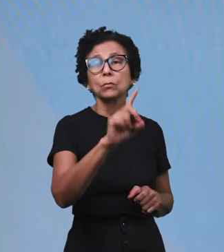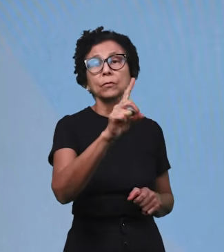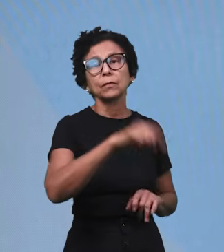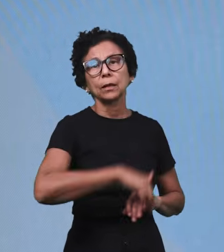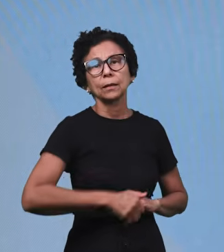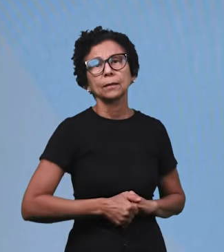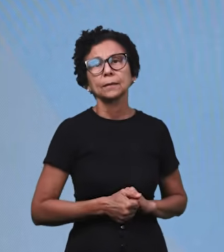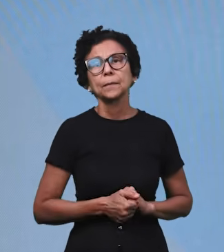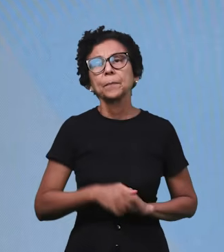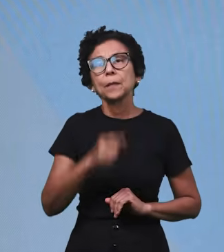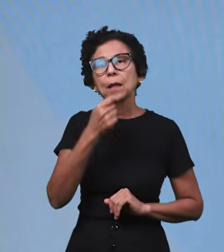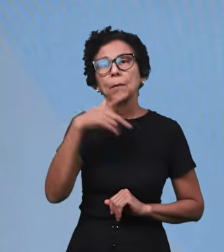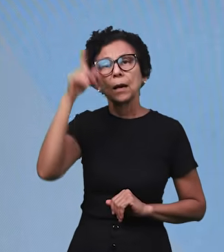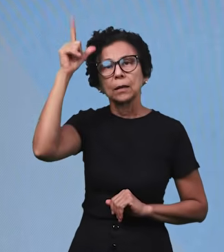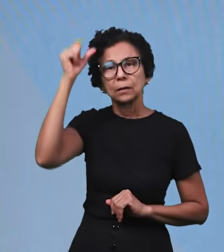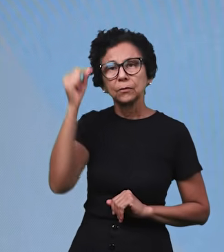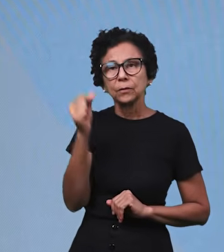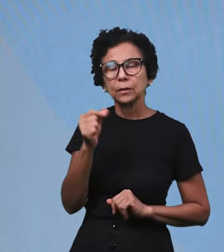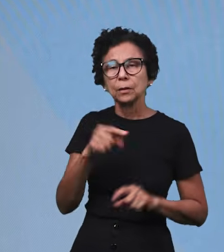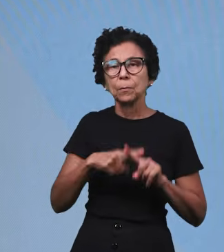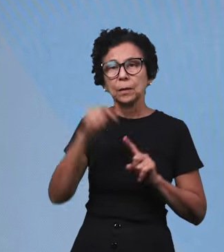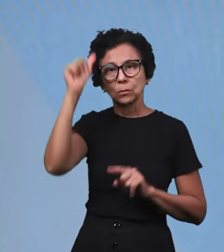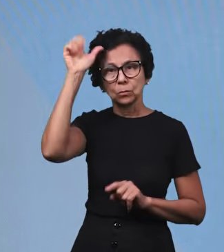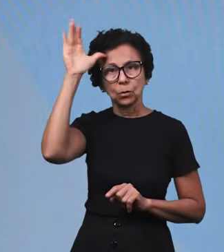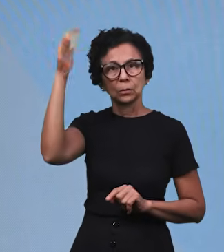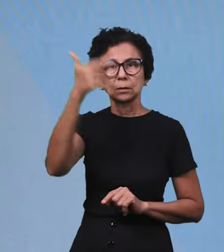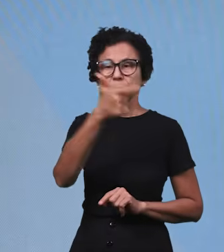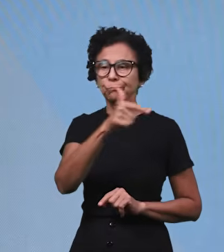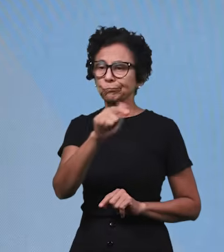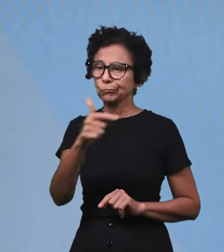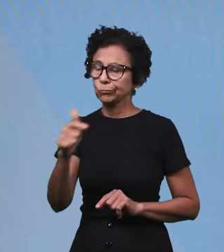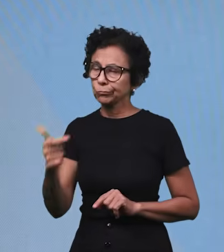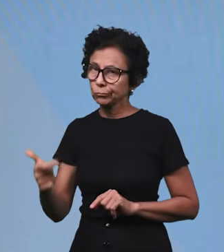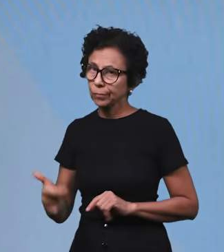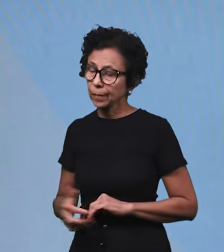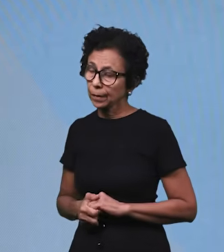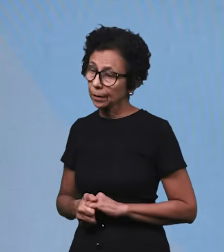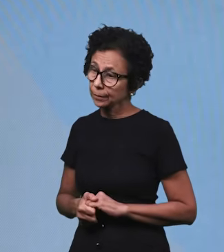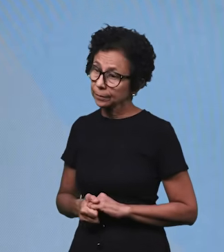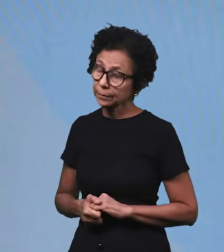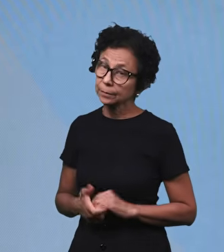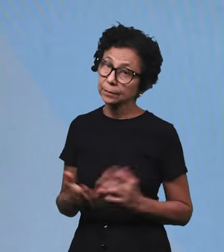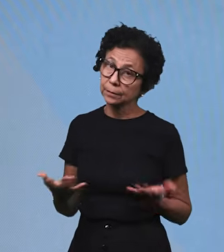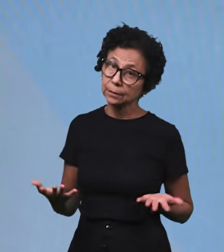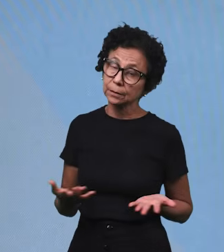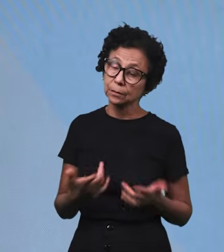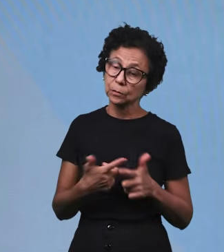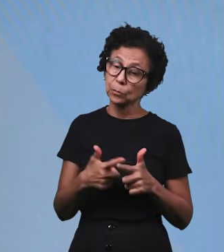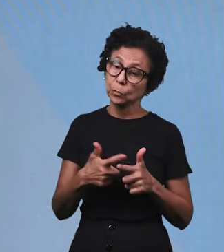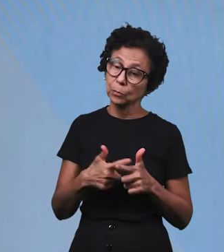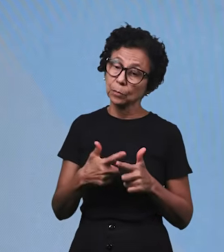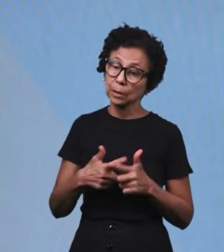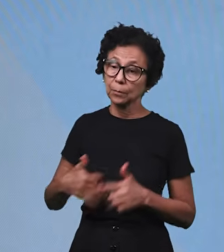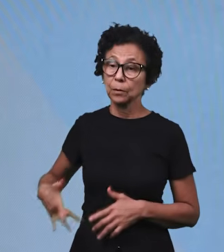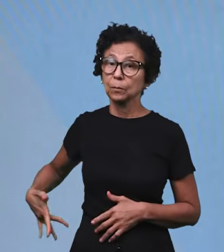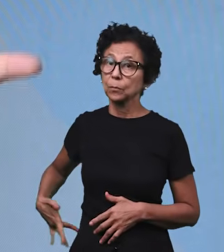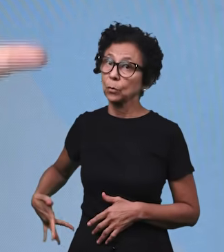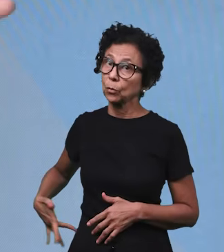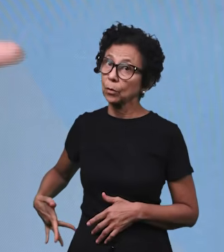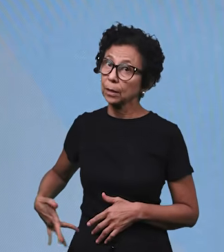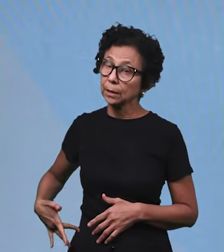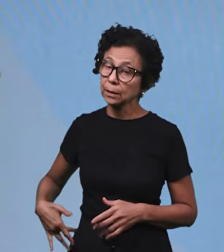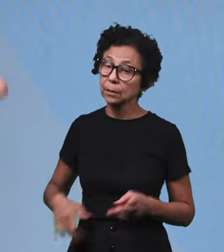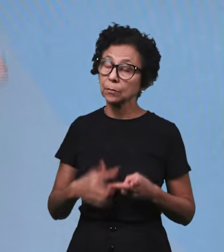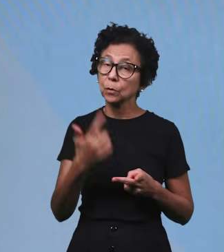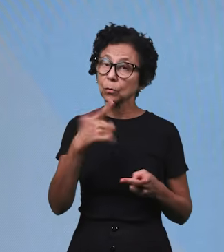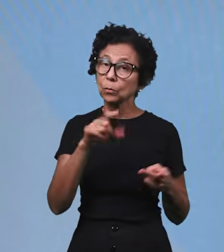medicamento que alivia, mas ele não vai resolver, né? E o problema é que esse uso crônico pode causar dano renal. Eu chamo a atenção para um